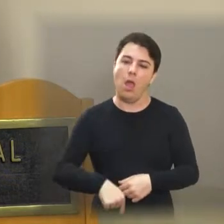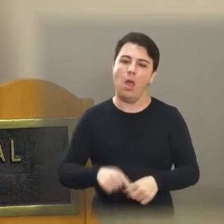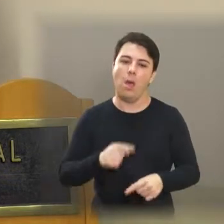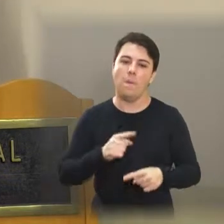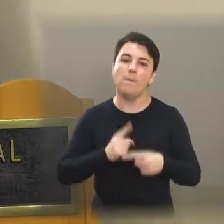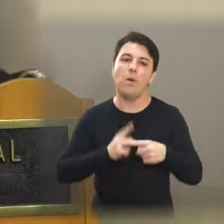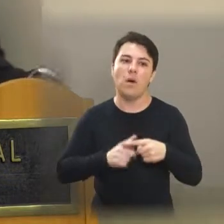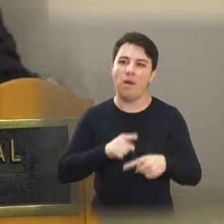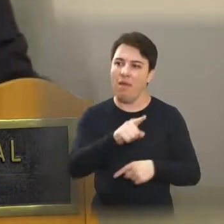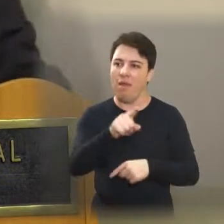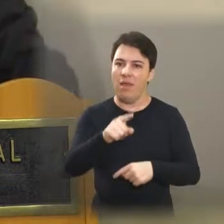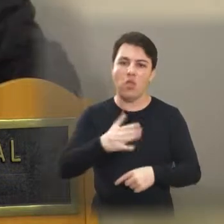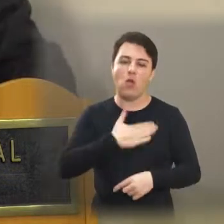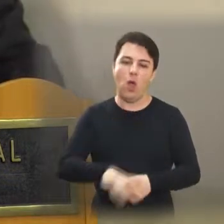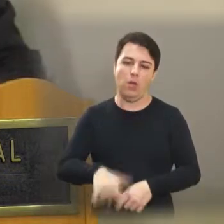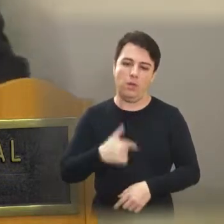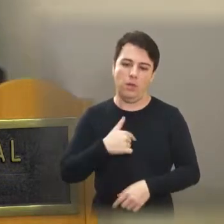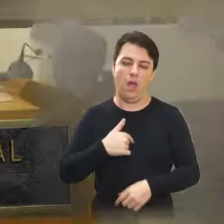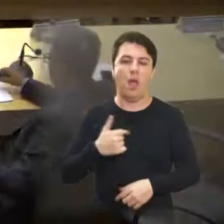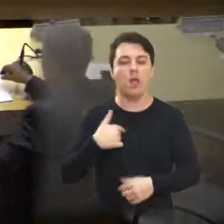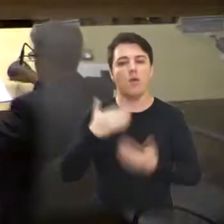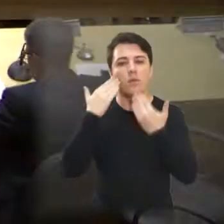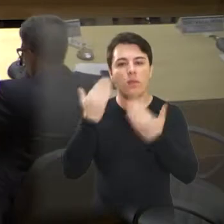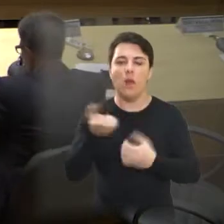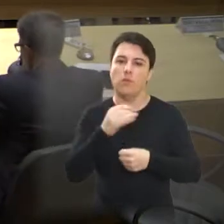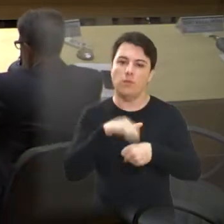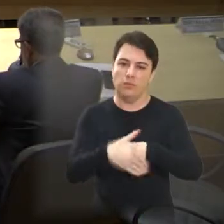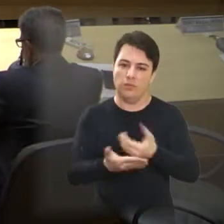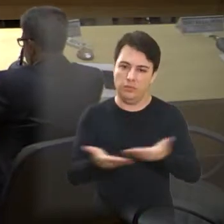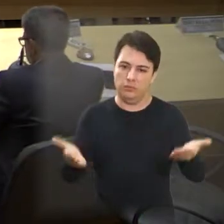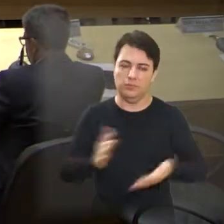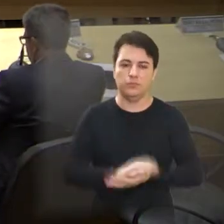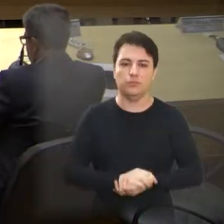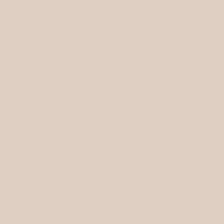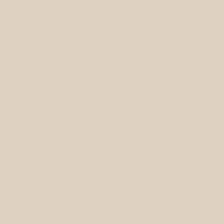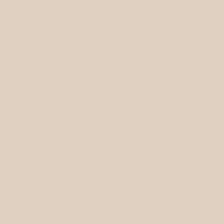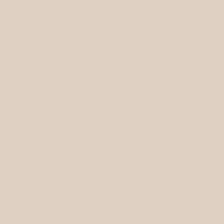estou aqui, não é por causa de muita gente que não gosta de mim. Muito obrigado, presidente, uma boa noite.